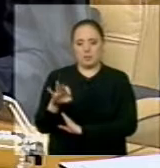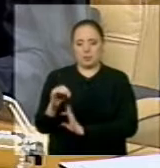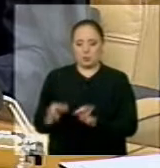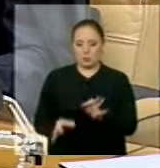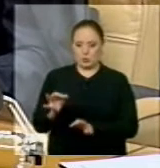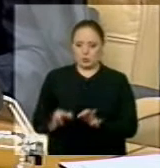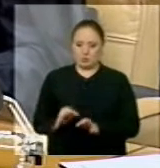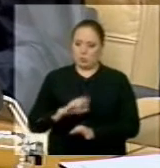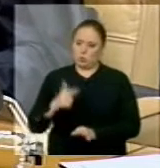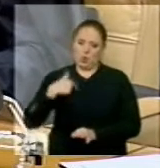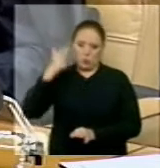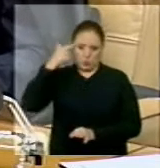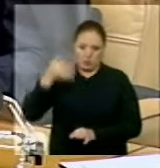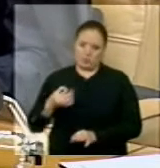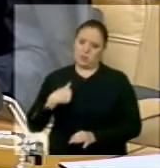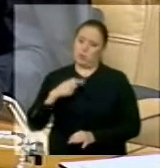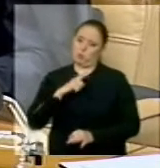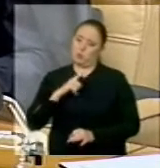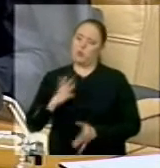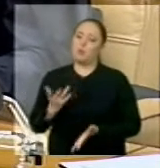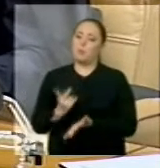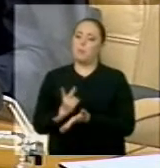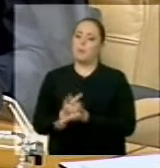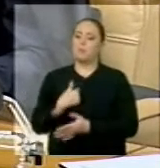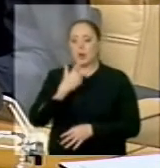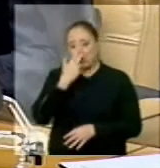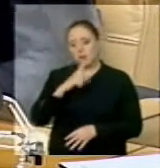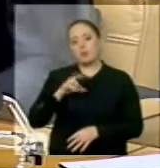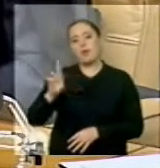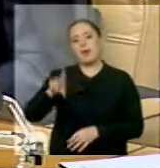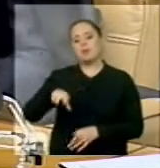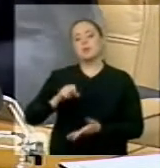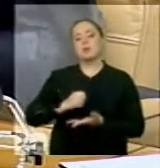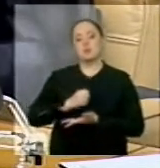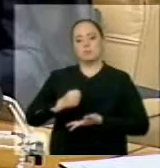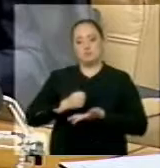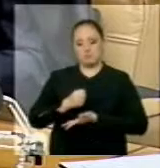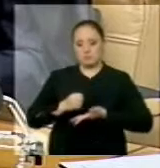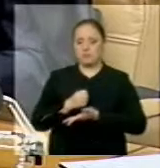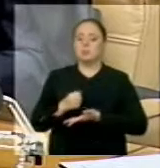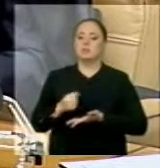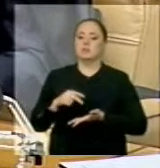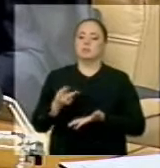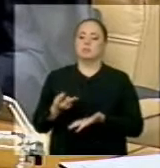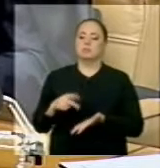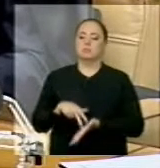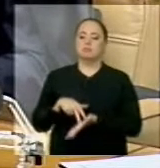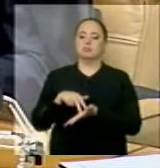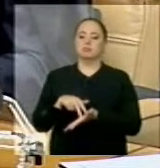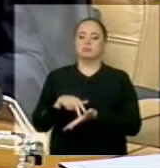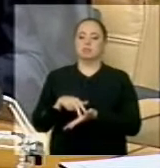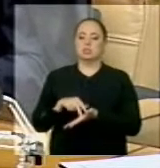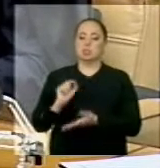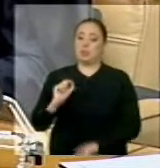que tenho, embora entendo assistir razão no fundamento da sustentação da parte